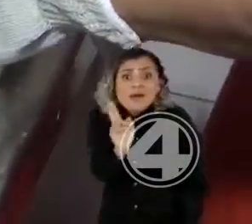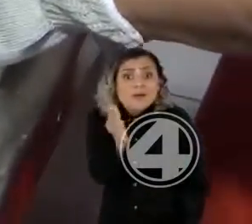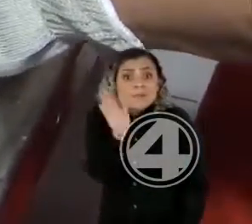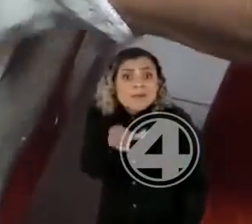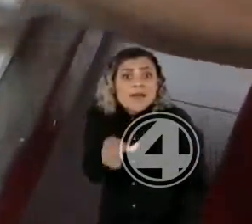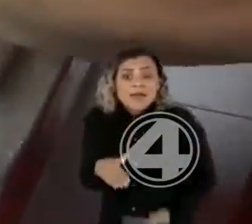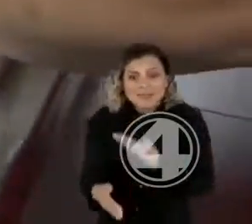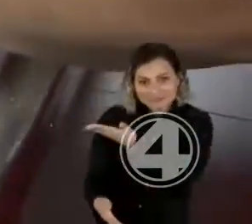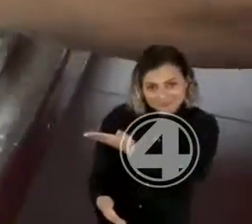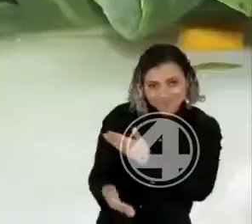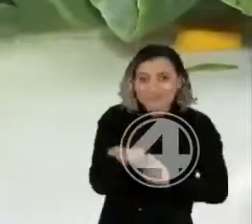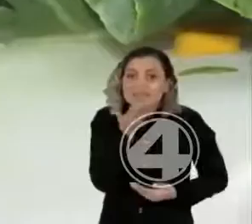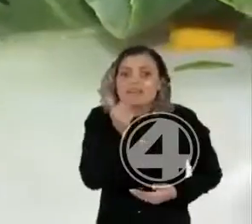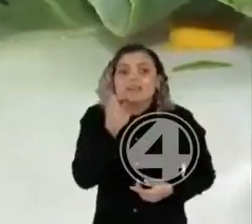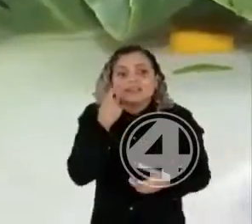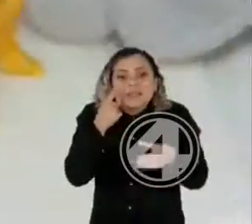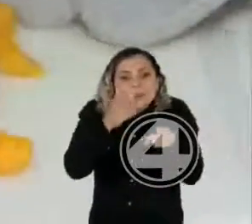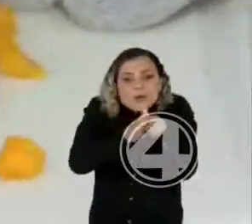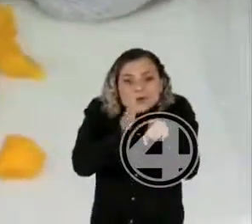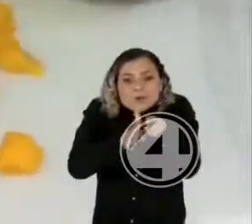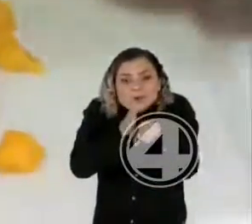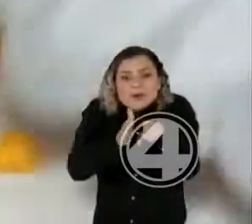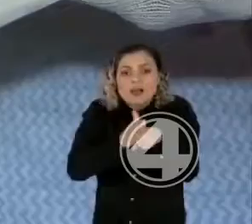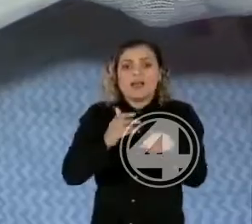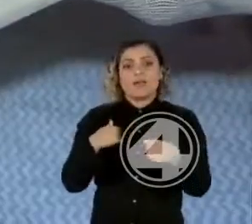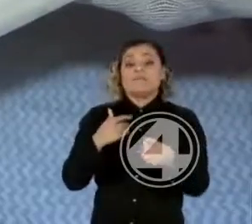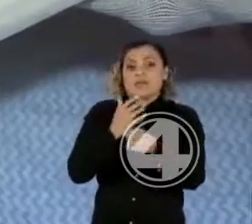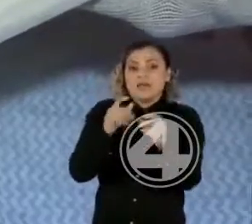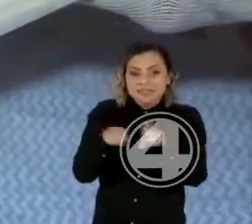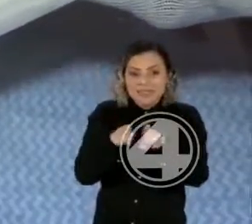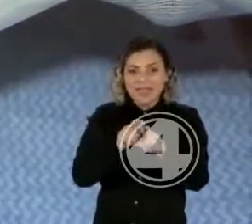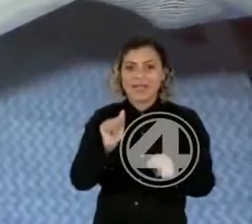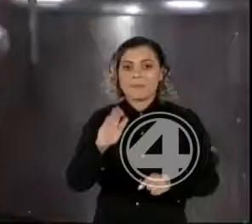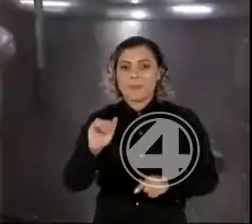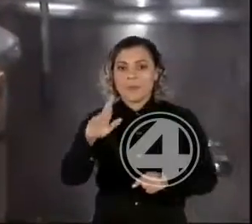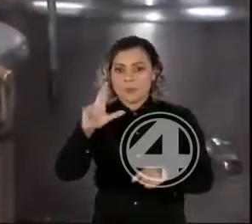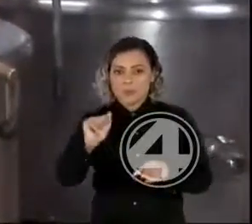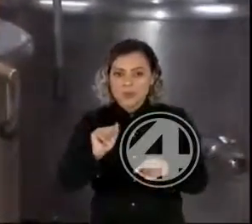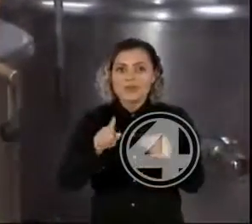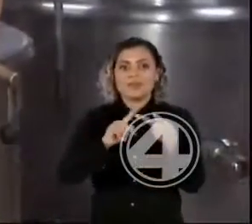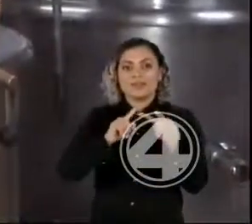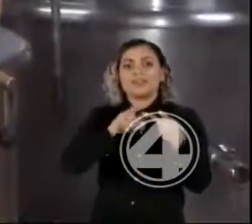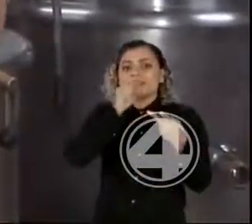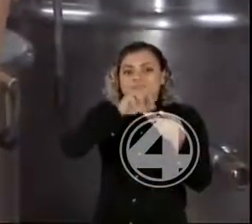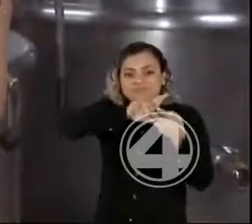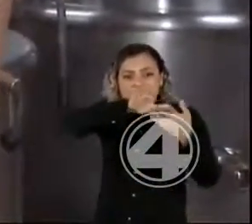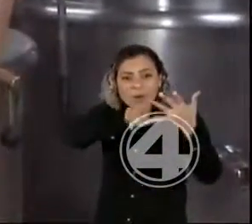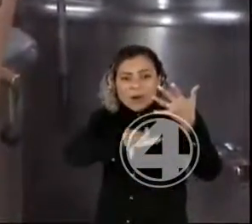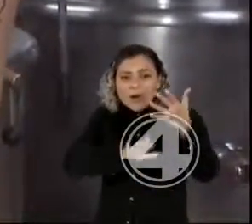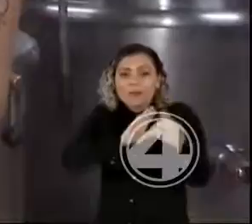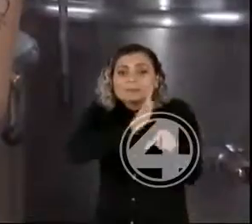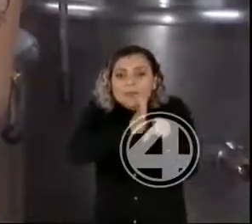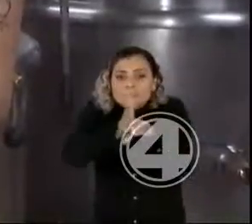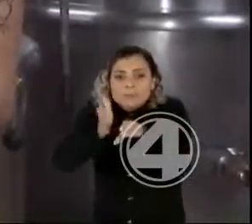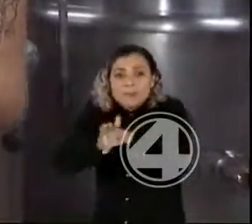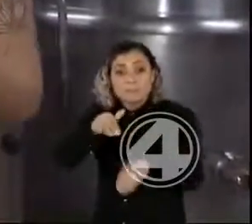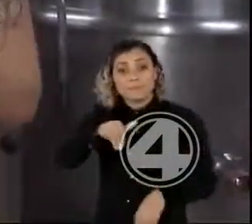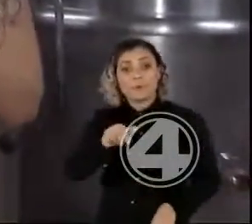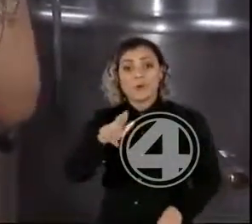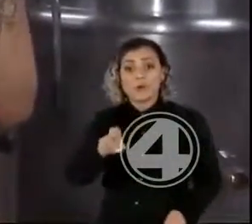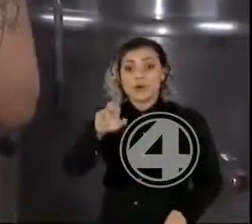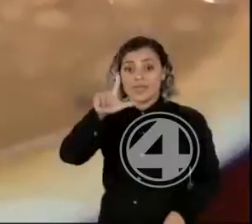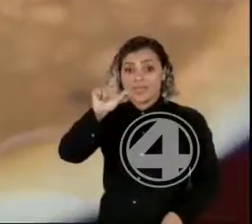Cebola picadinha, alho, couve e abóbora. Ingredientes simples para um prato assinado pela chefe Morena